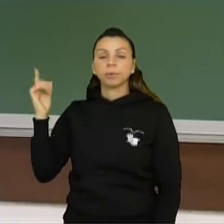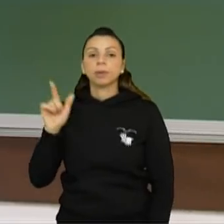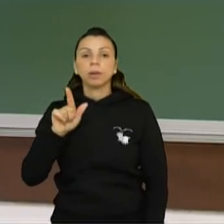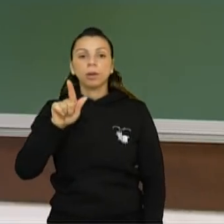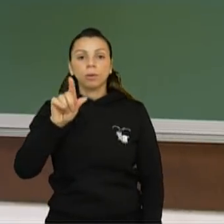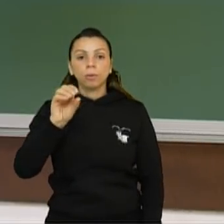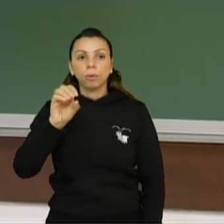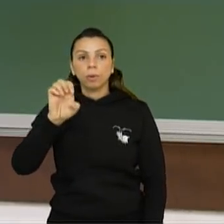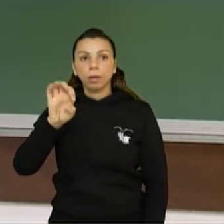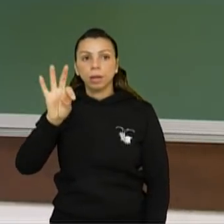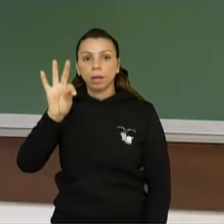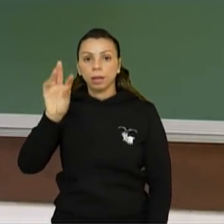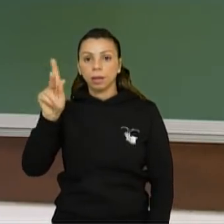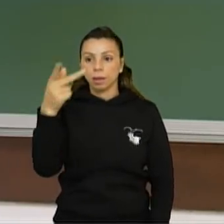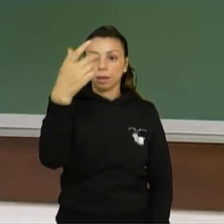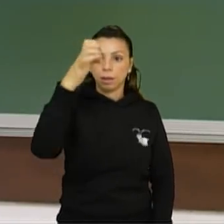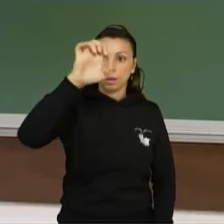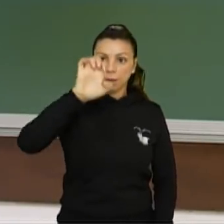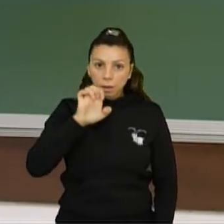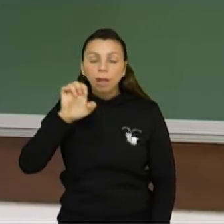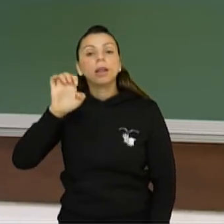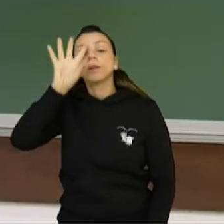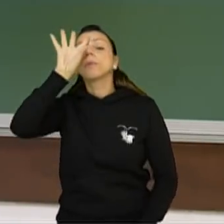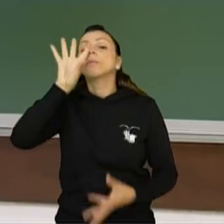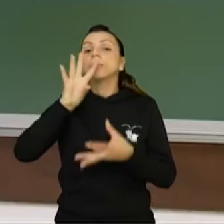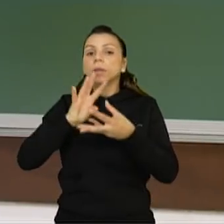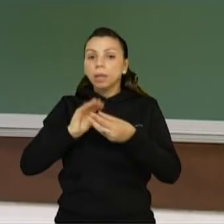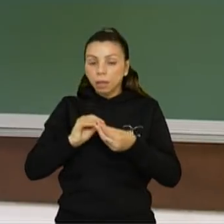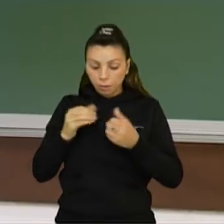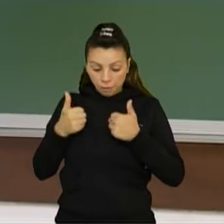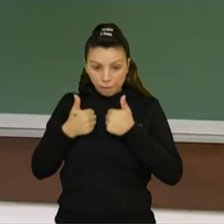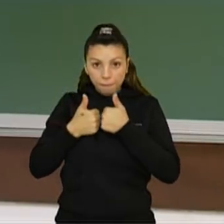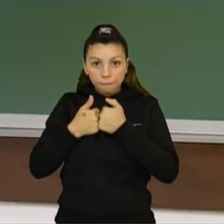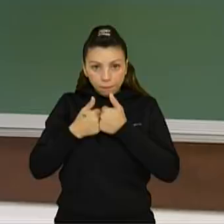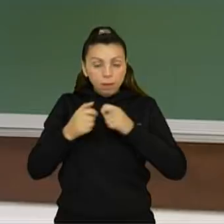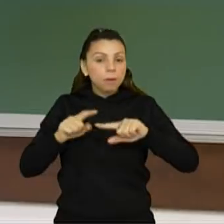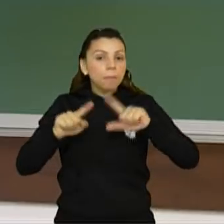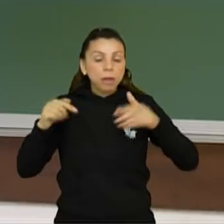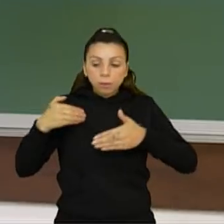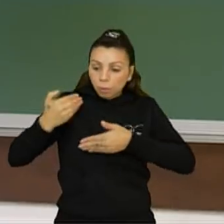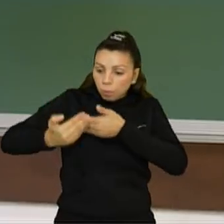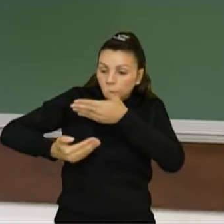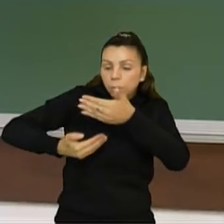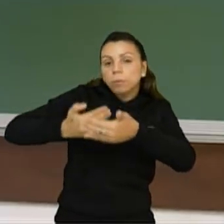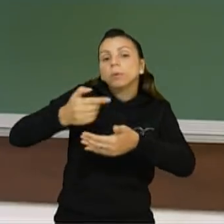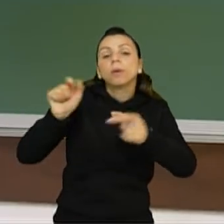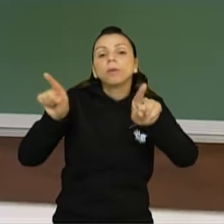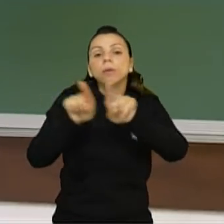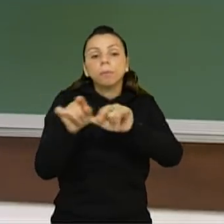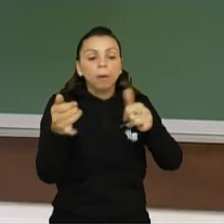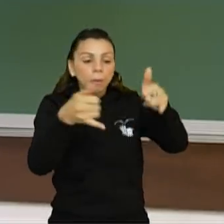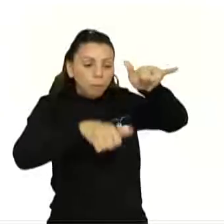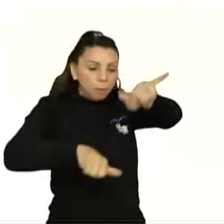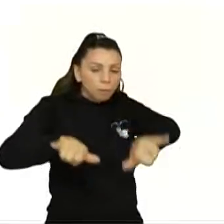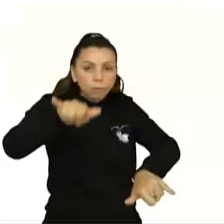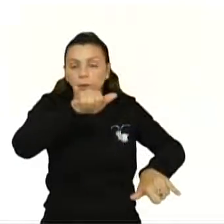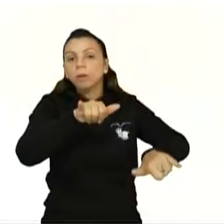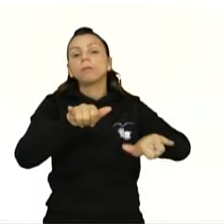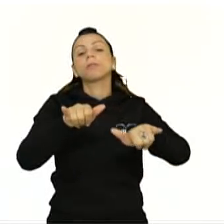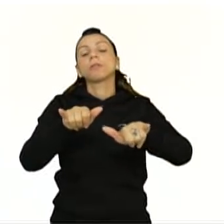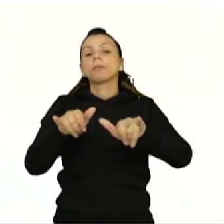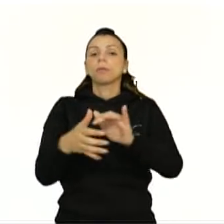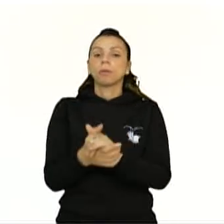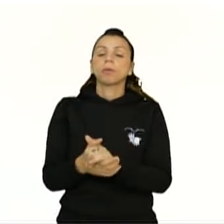sim é uma coisa física, mas também ela tem outros processos químicos e tudo mais. Então, a cor era entendida como resultado de